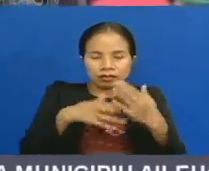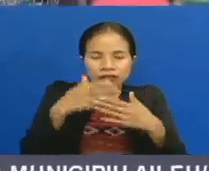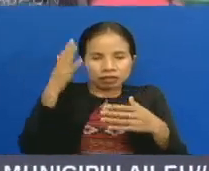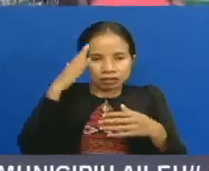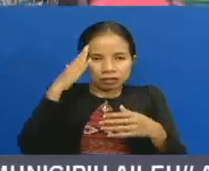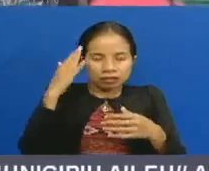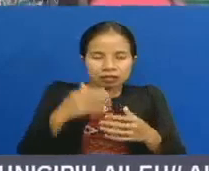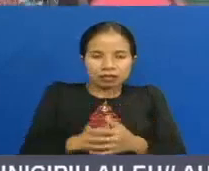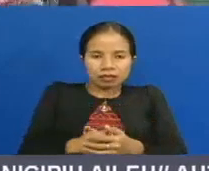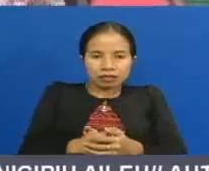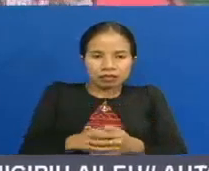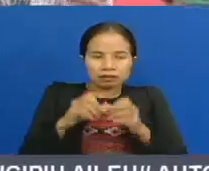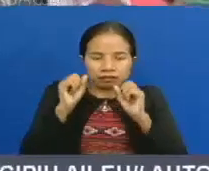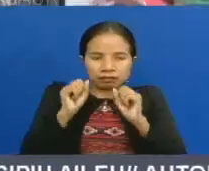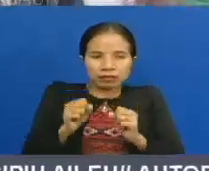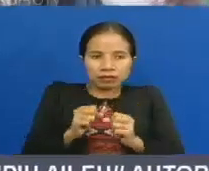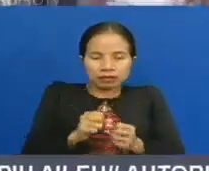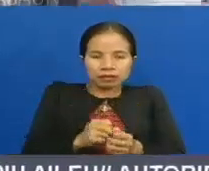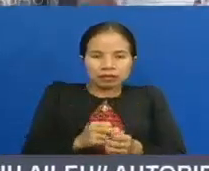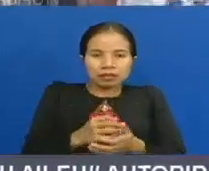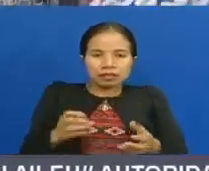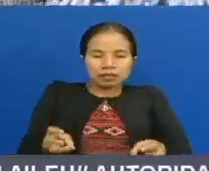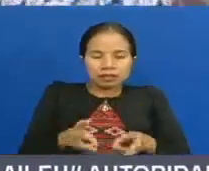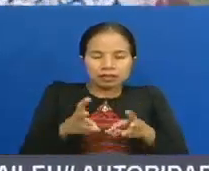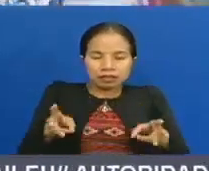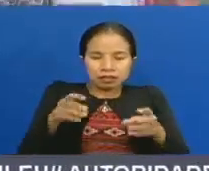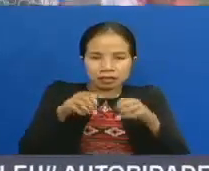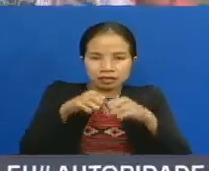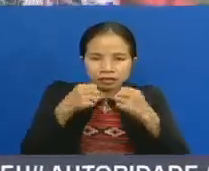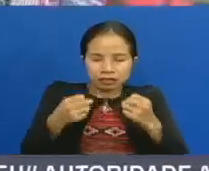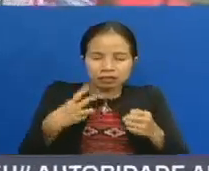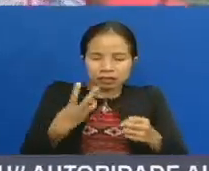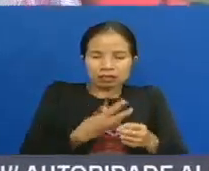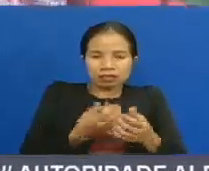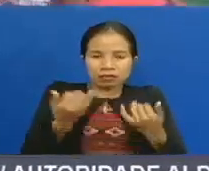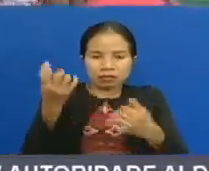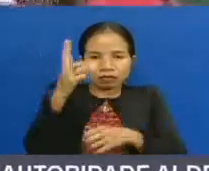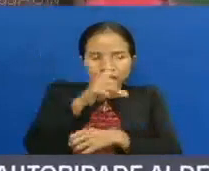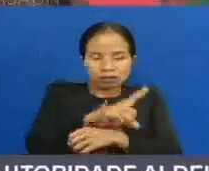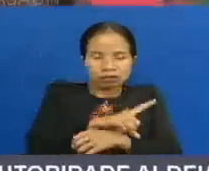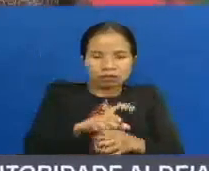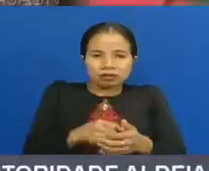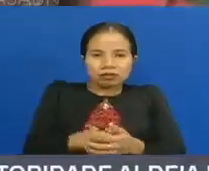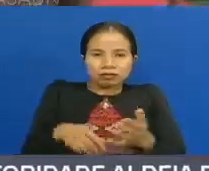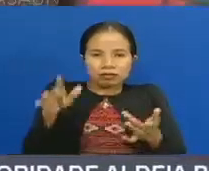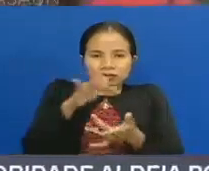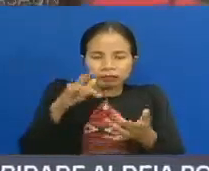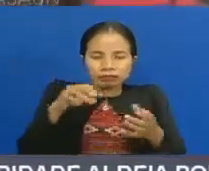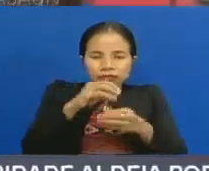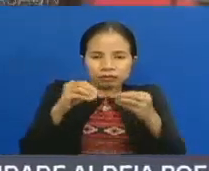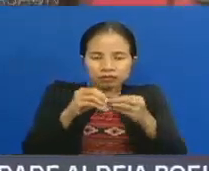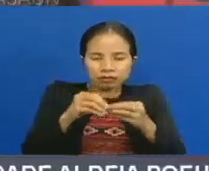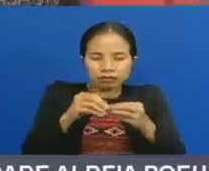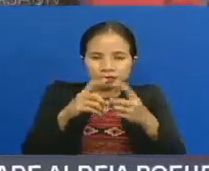bele munu, estrada bele at, ito in lorumos, movimento kona ba viajan